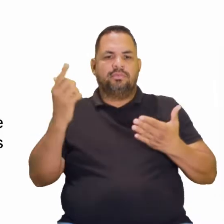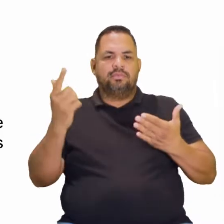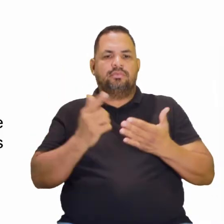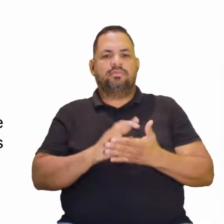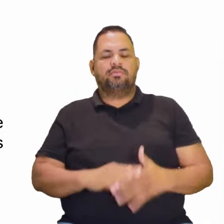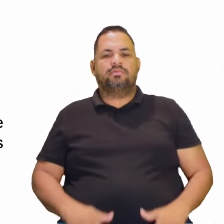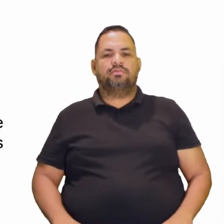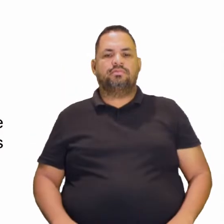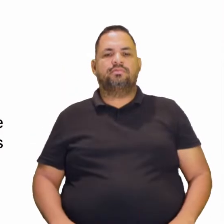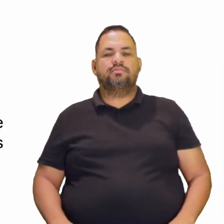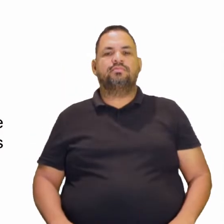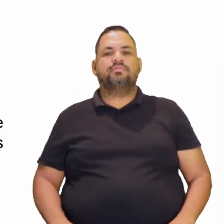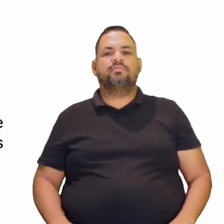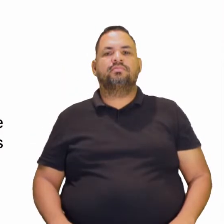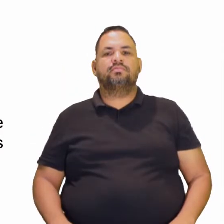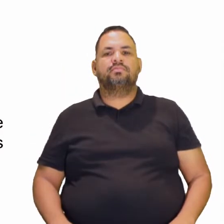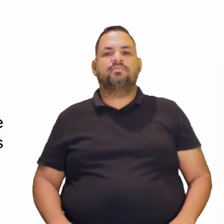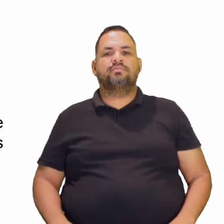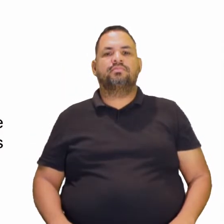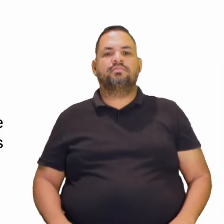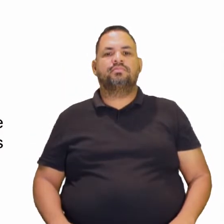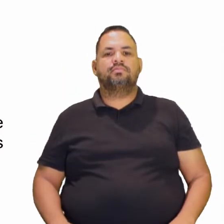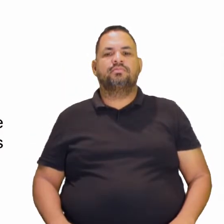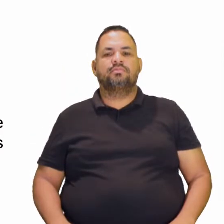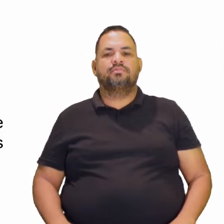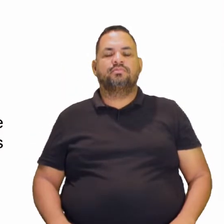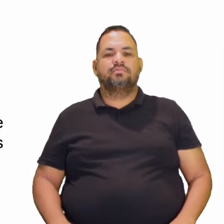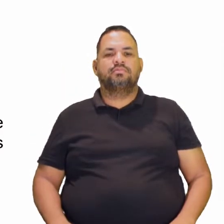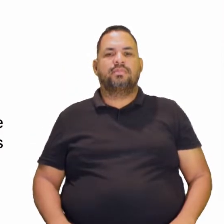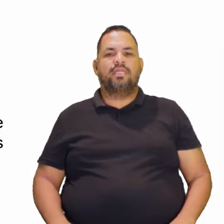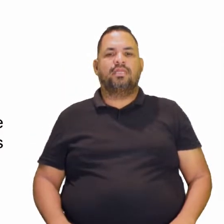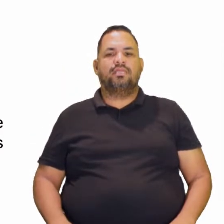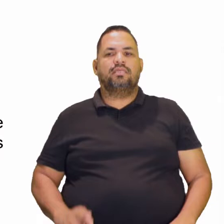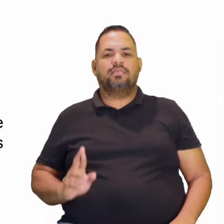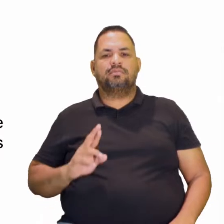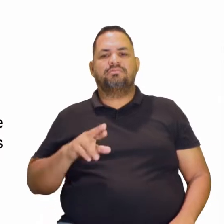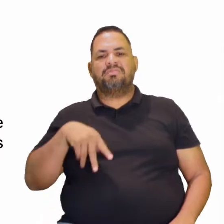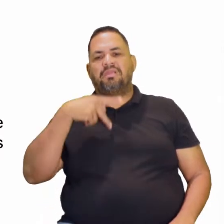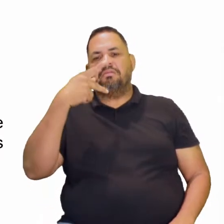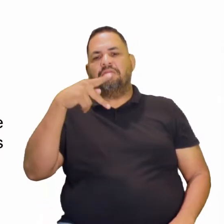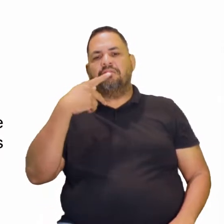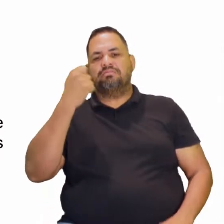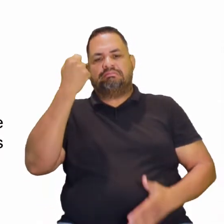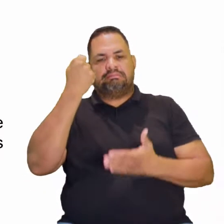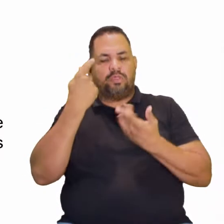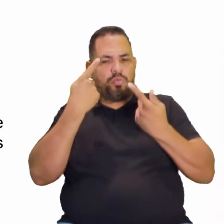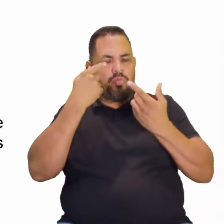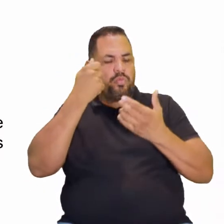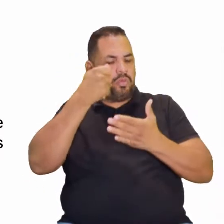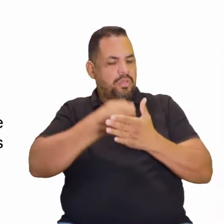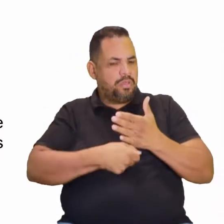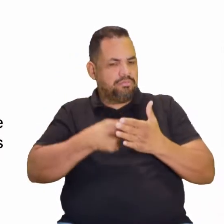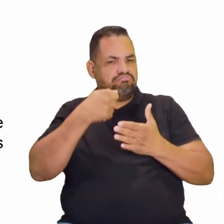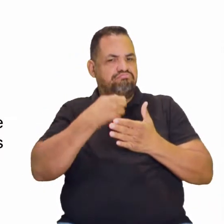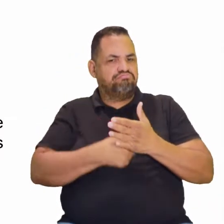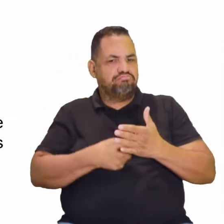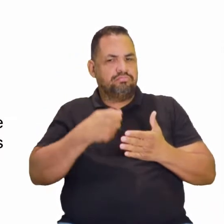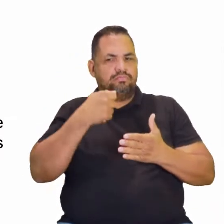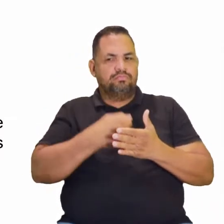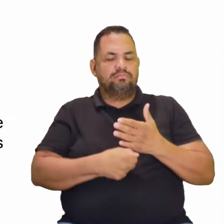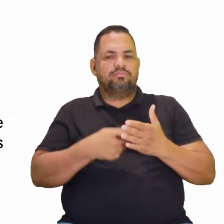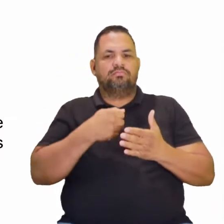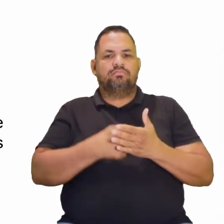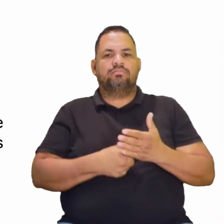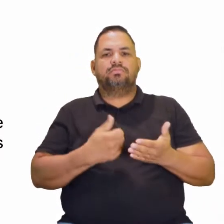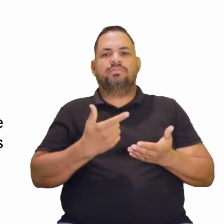jornalista, ele foi quem levantou-se para defender a Anitta, né? E ele